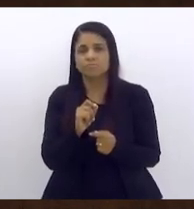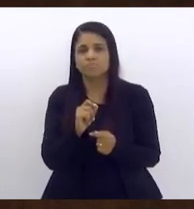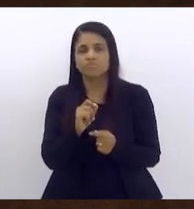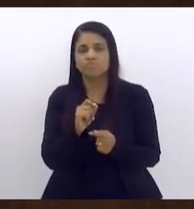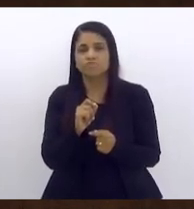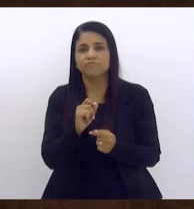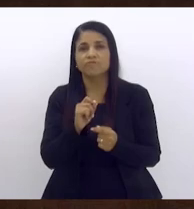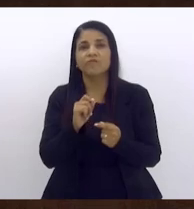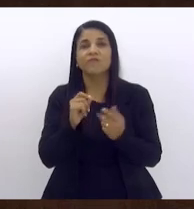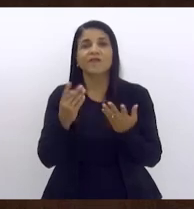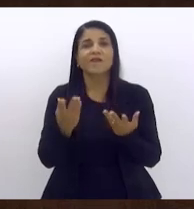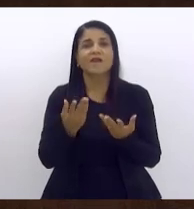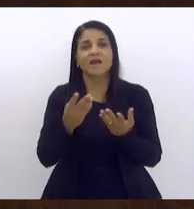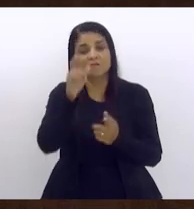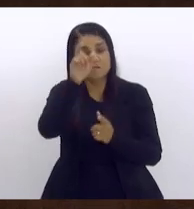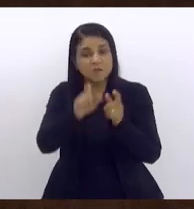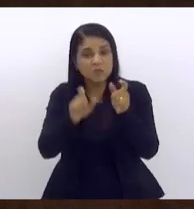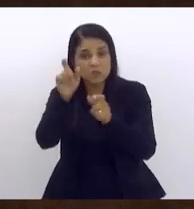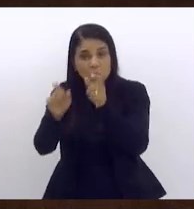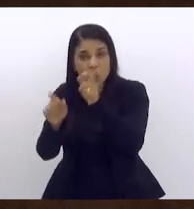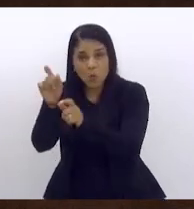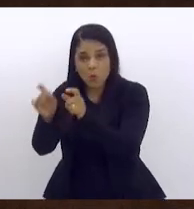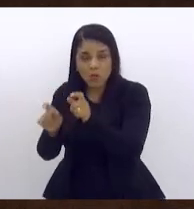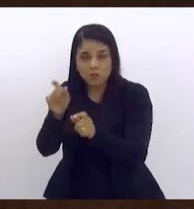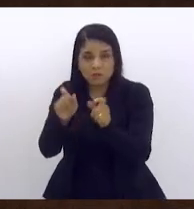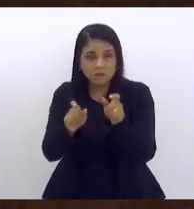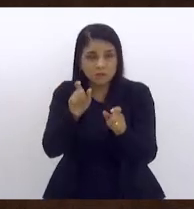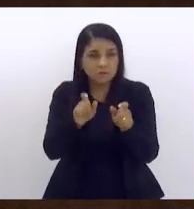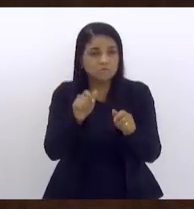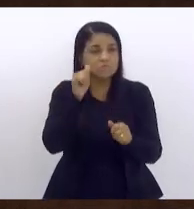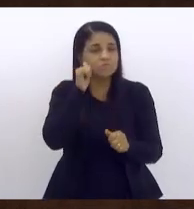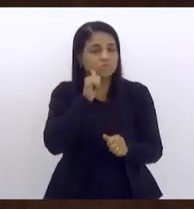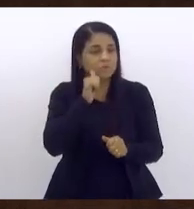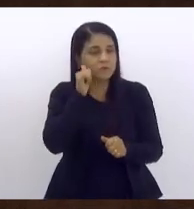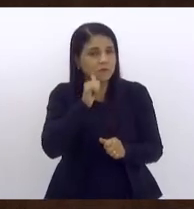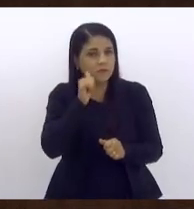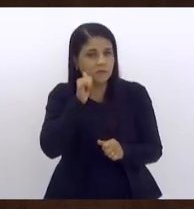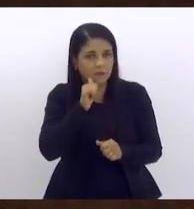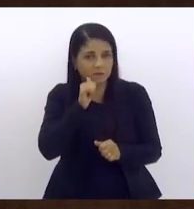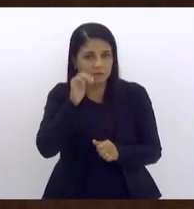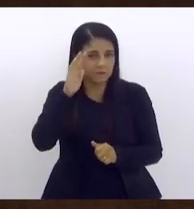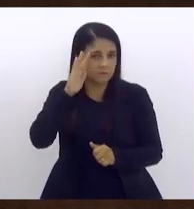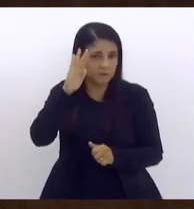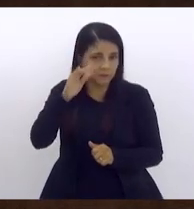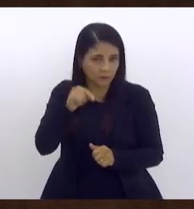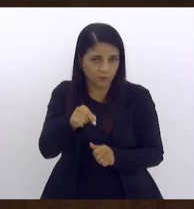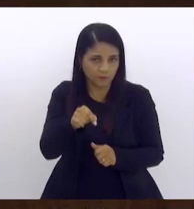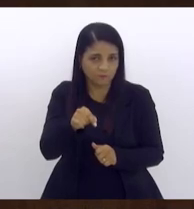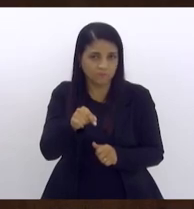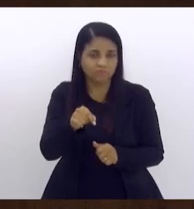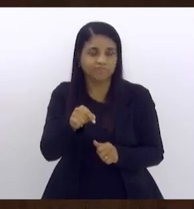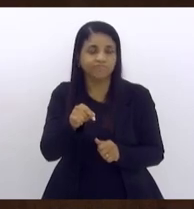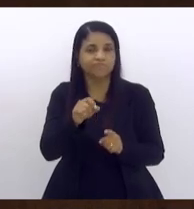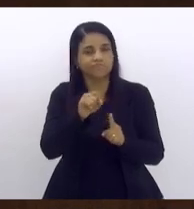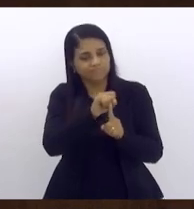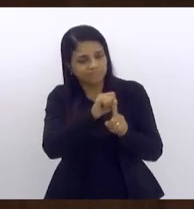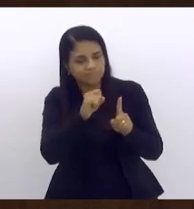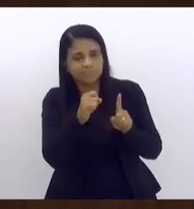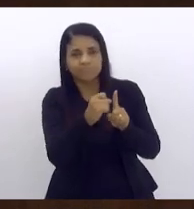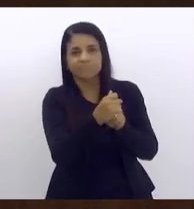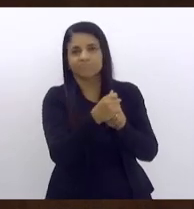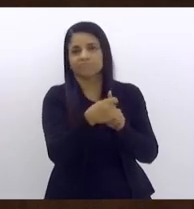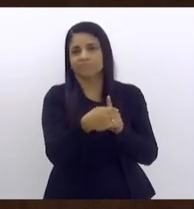diretamente as pessoas, né? E as mulheres, nesse sentido, ao seu aspecto social e